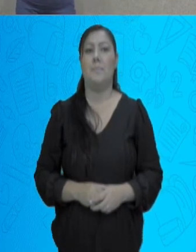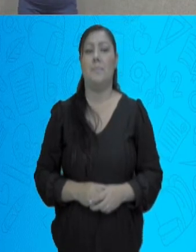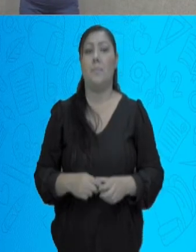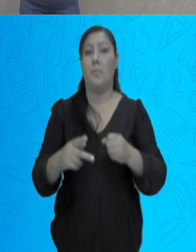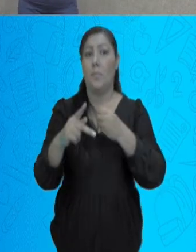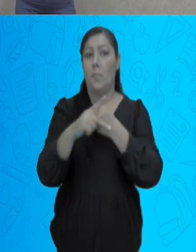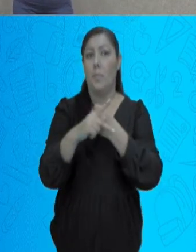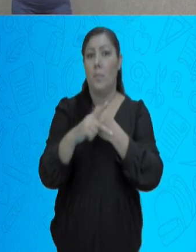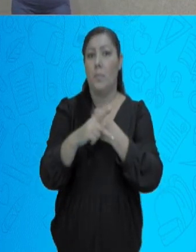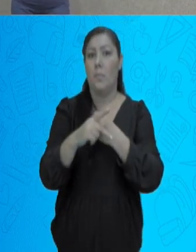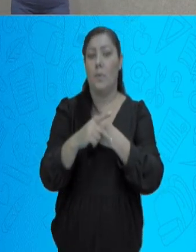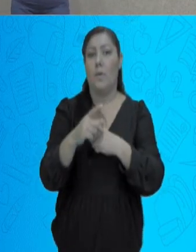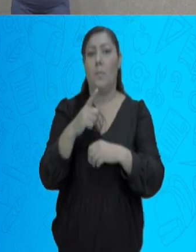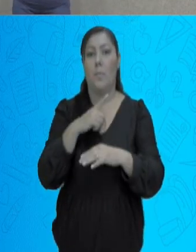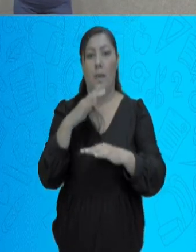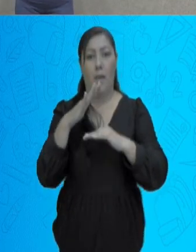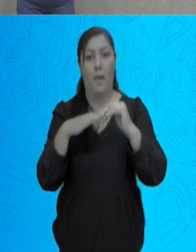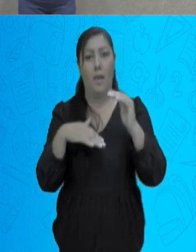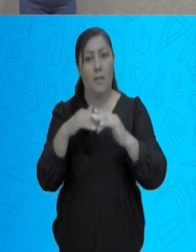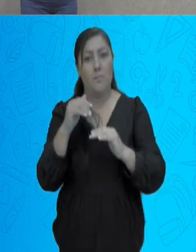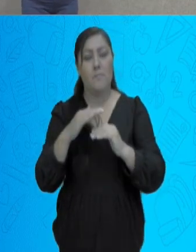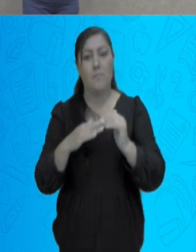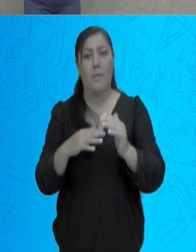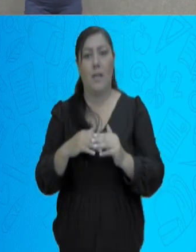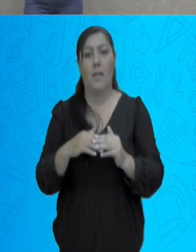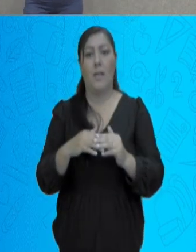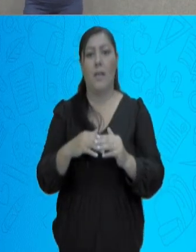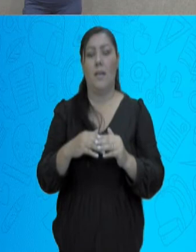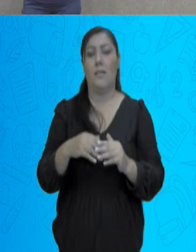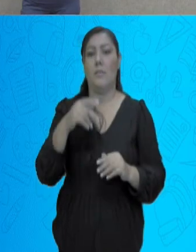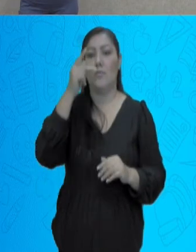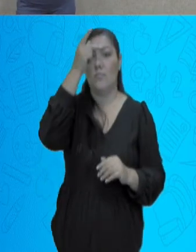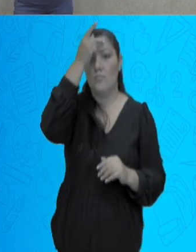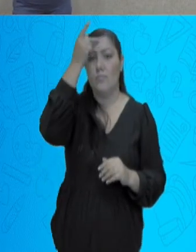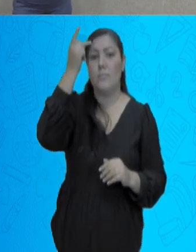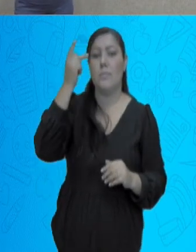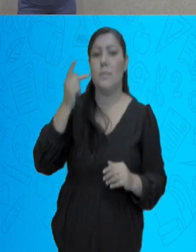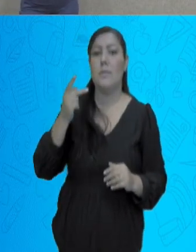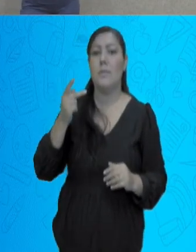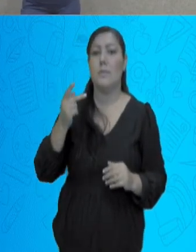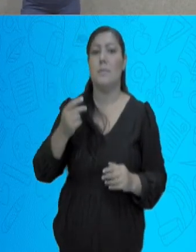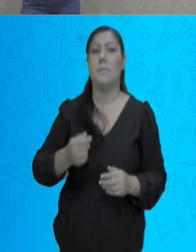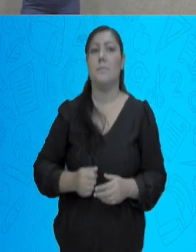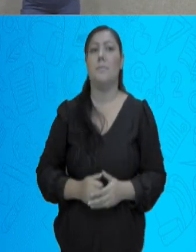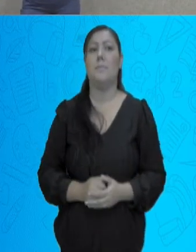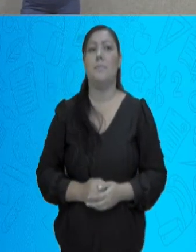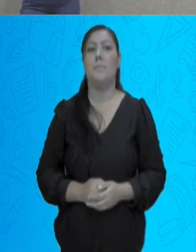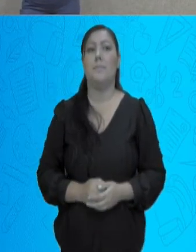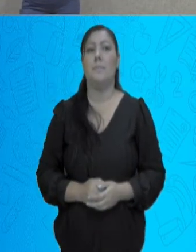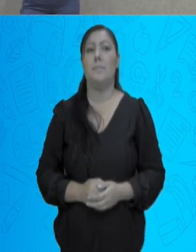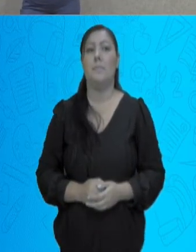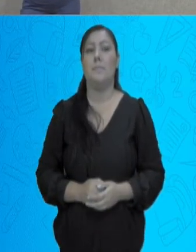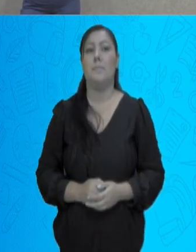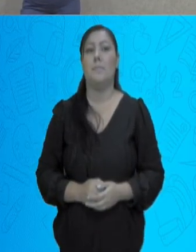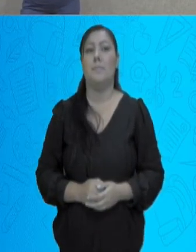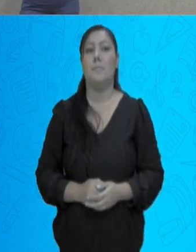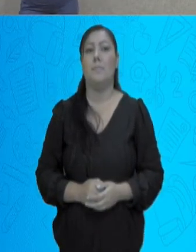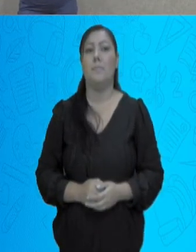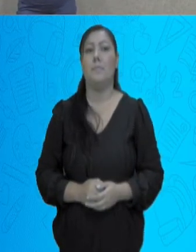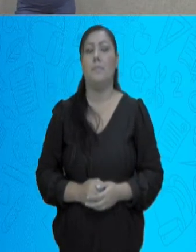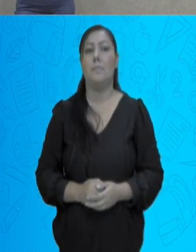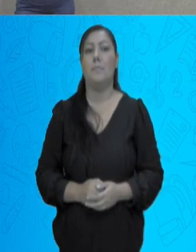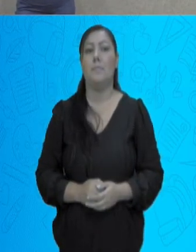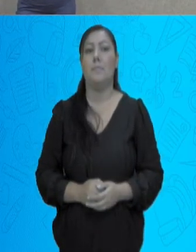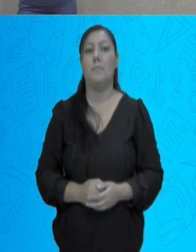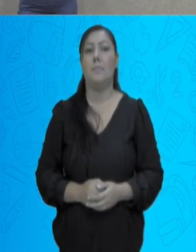pronomes, eles exercem função de sujeito, né? São colocados, exercem função. Agora, já o oblíquo,